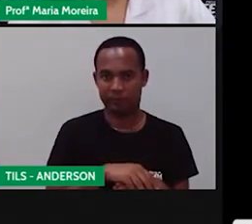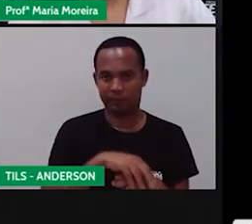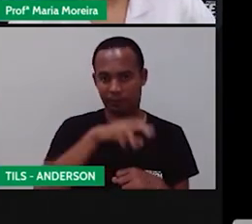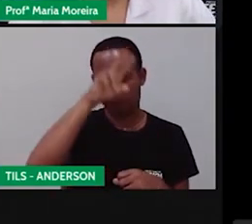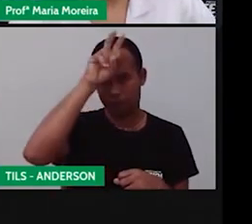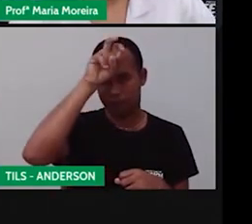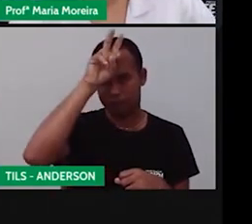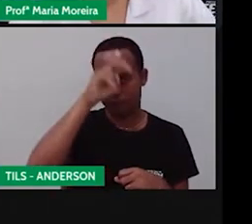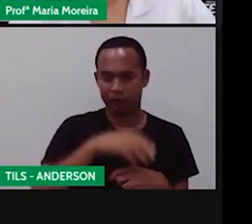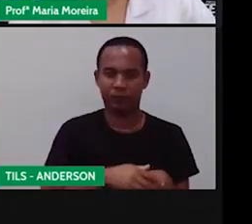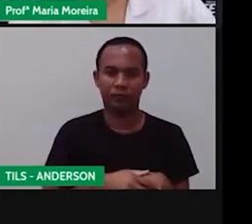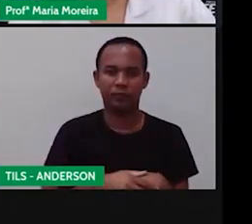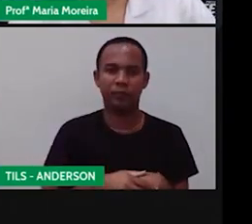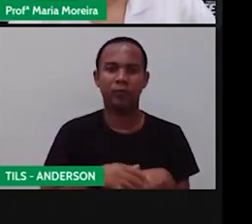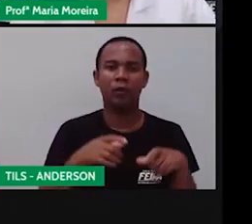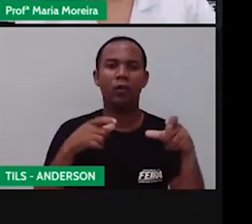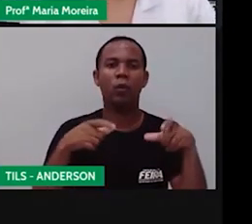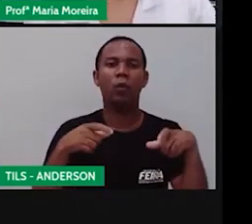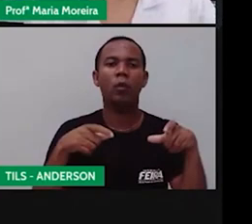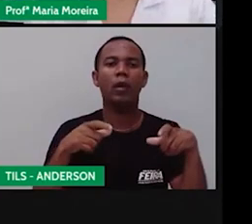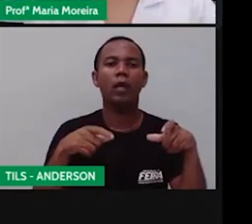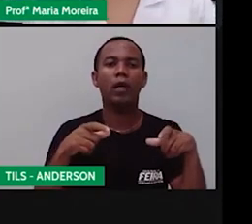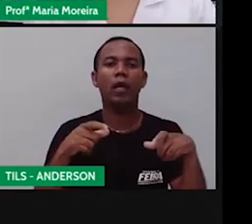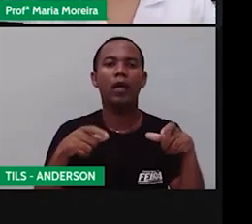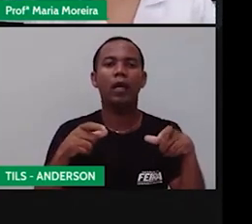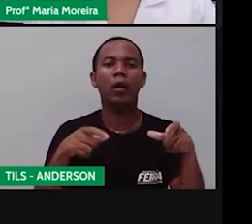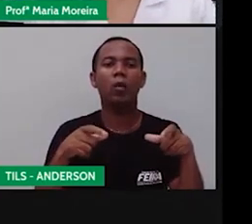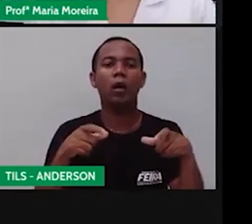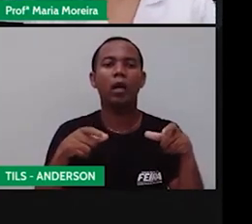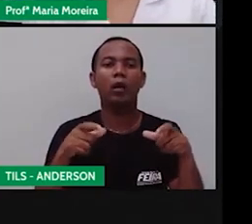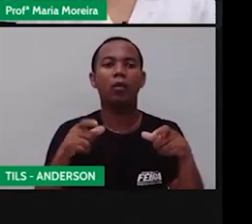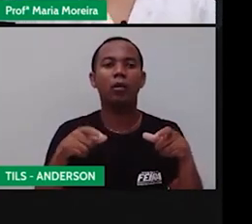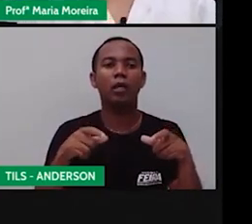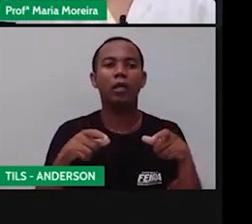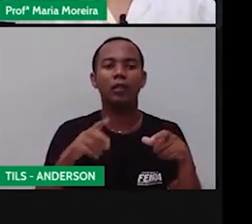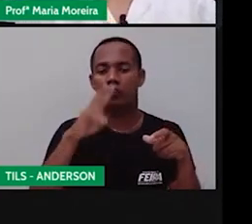Vamos lá. Onde é o quê? O local.